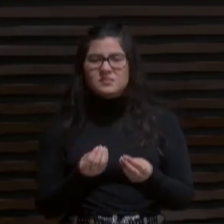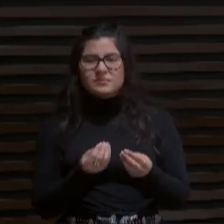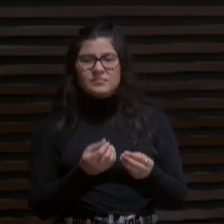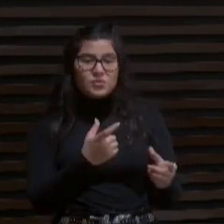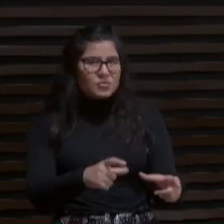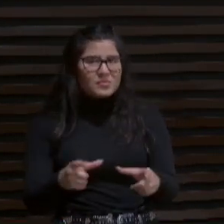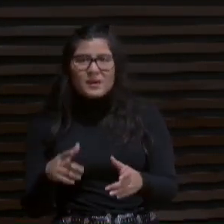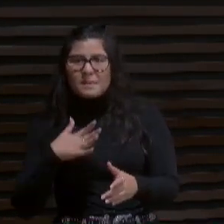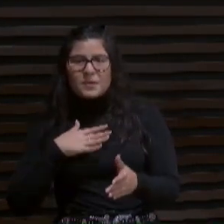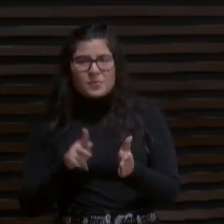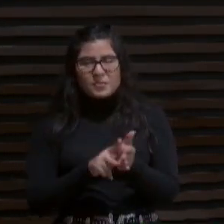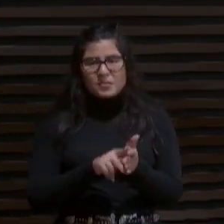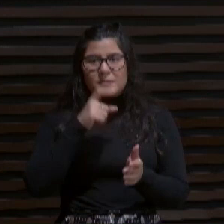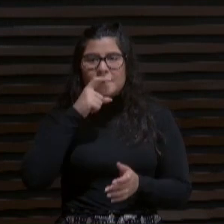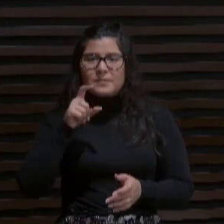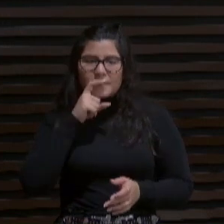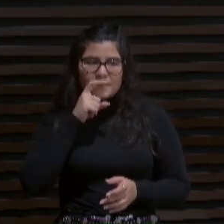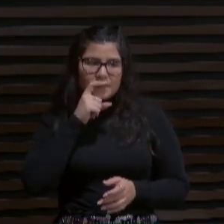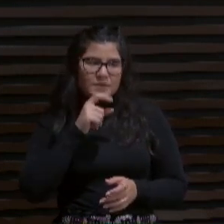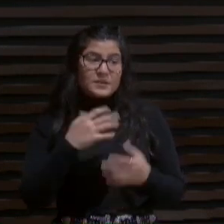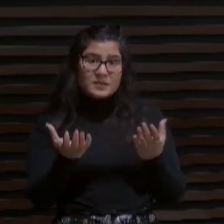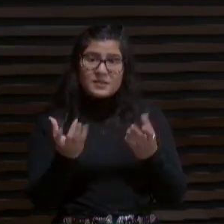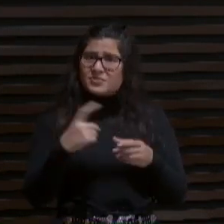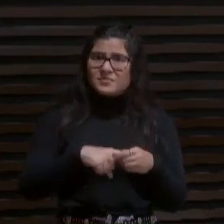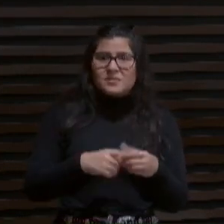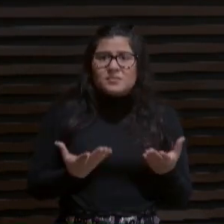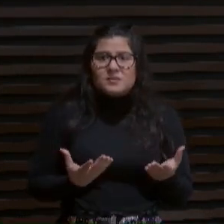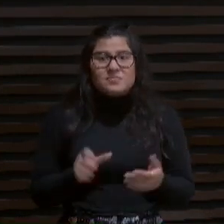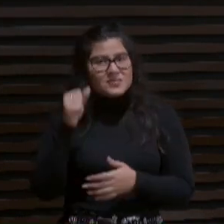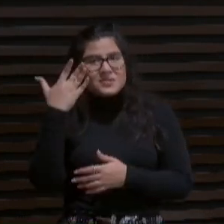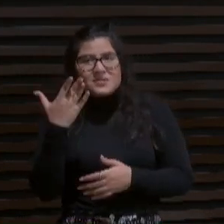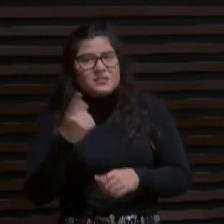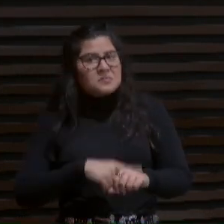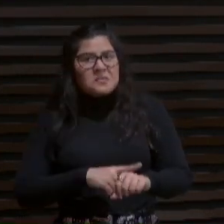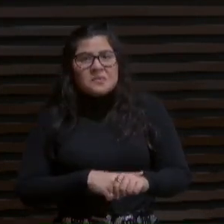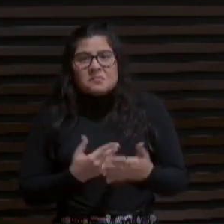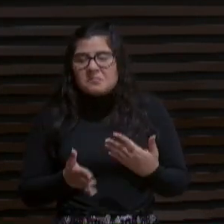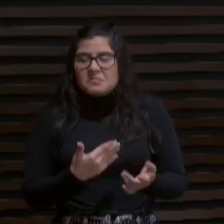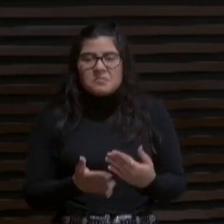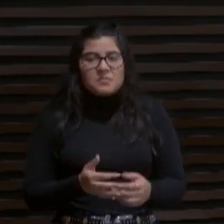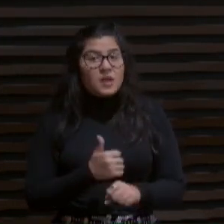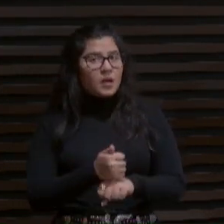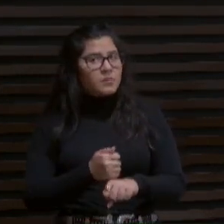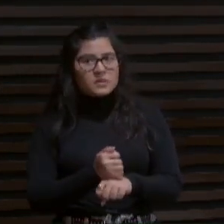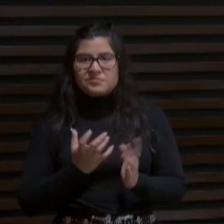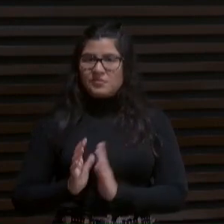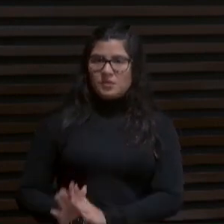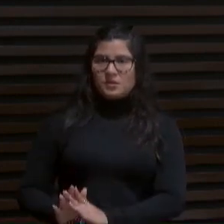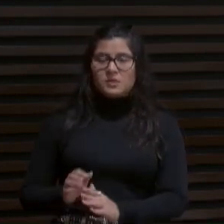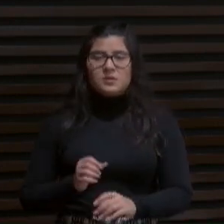pai e nós queremos ele de volta. Isso poderia acontecer a qualquer momento. E Abraão não queria isso. Ele queria algo